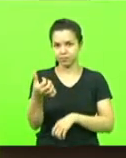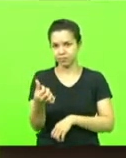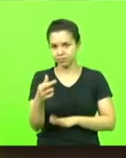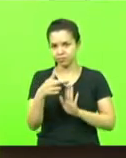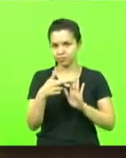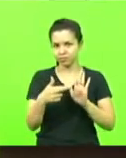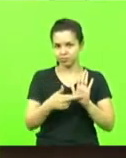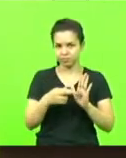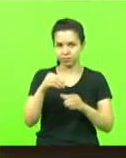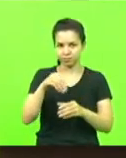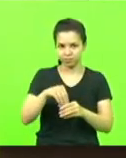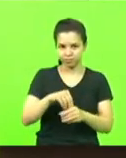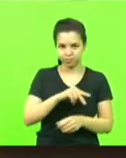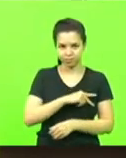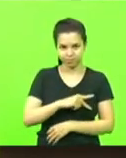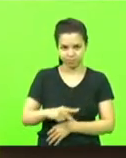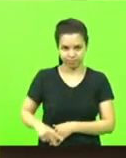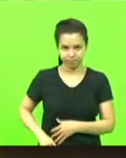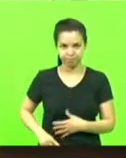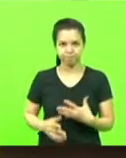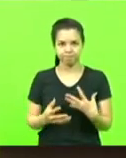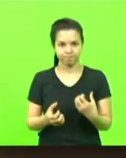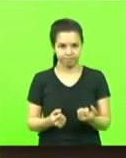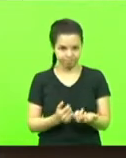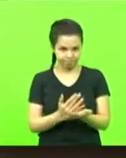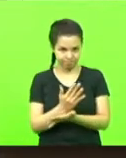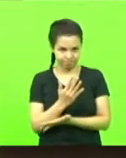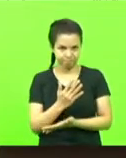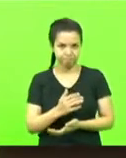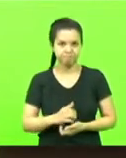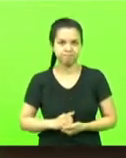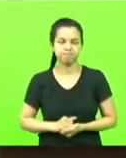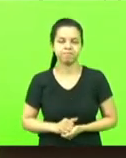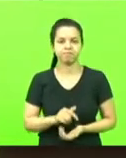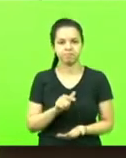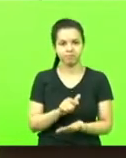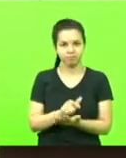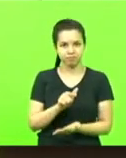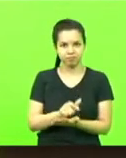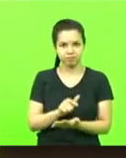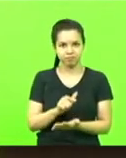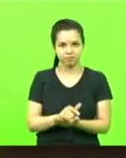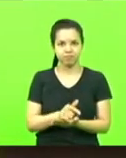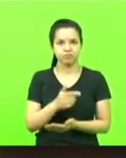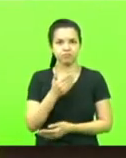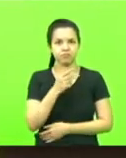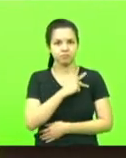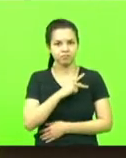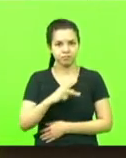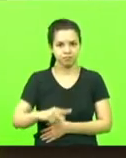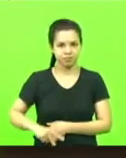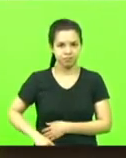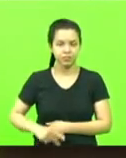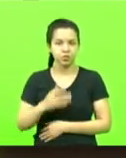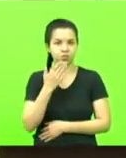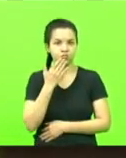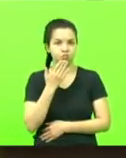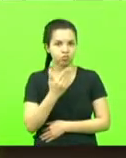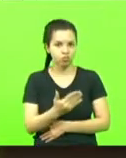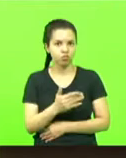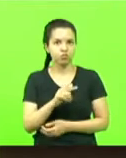Interno, o senhor presidente deu-as por aprovadas. Expediente. O senhor presidente solicitou que se